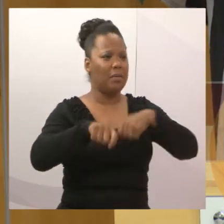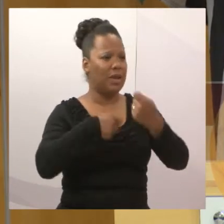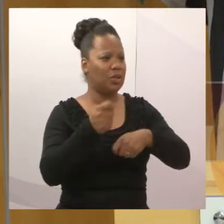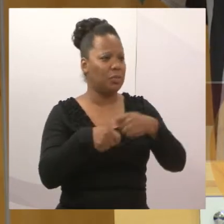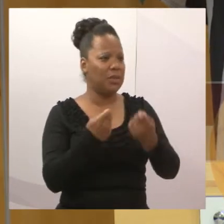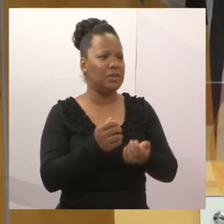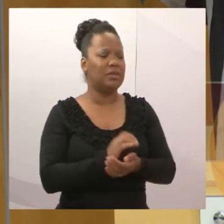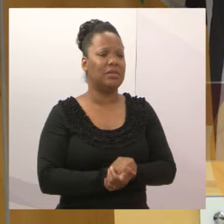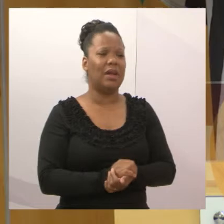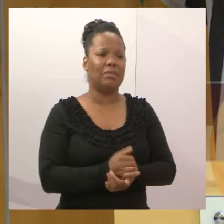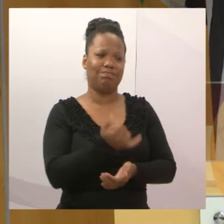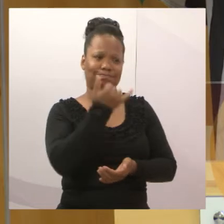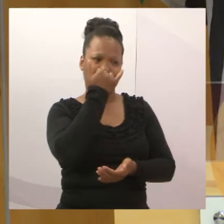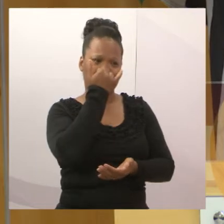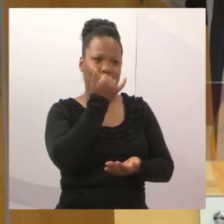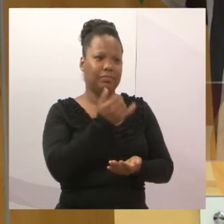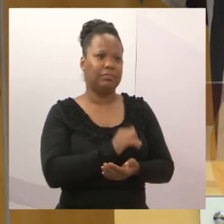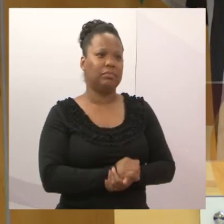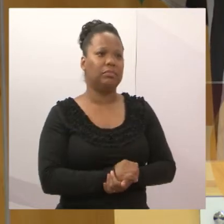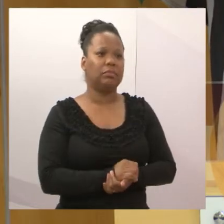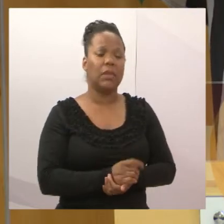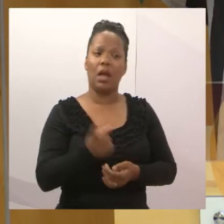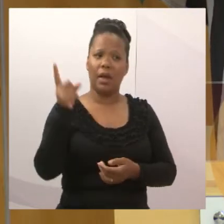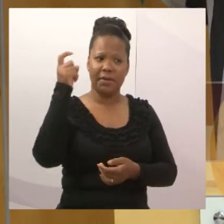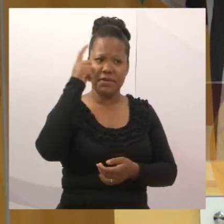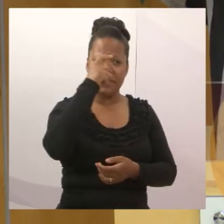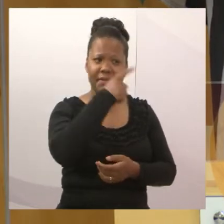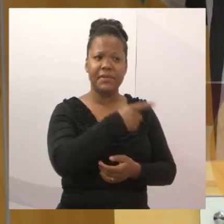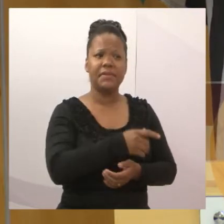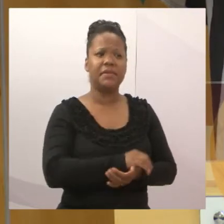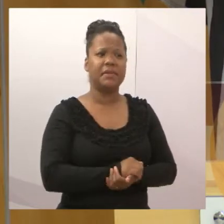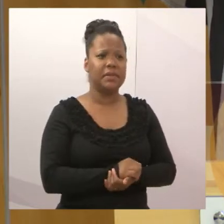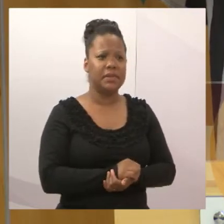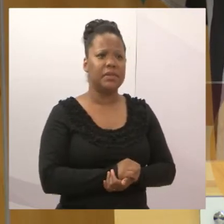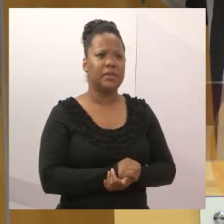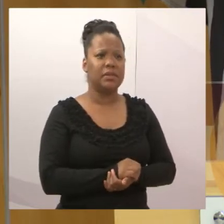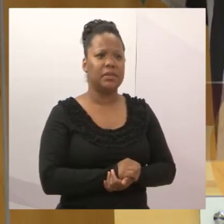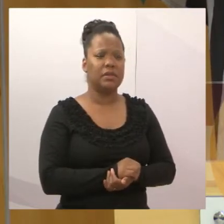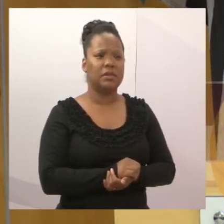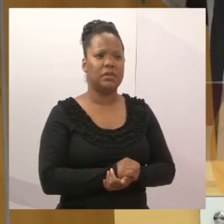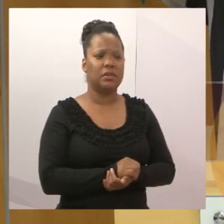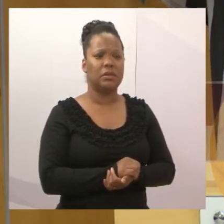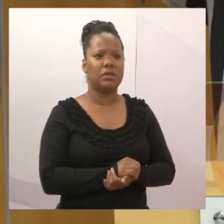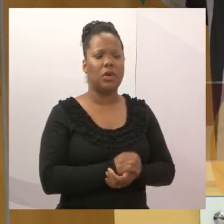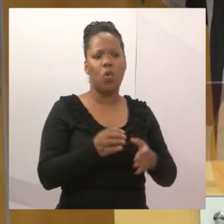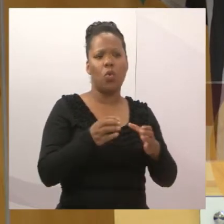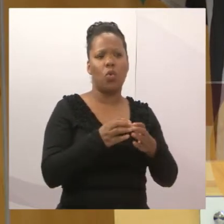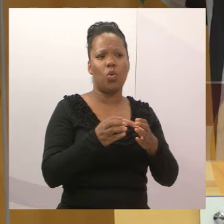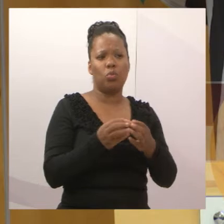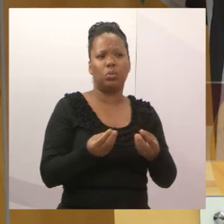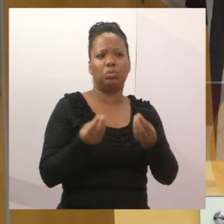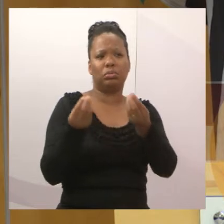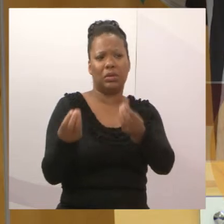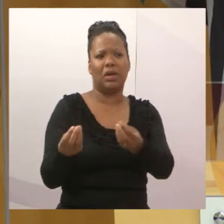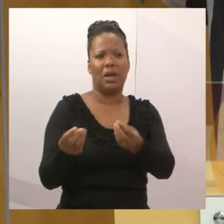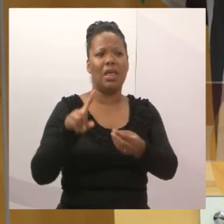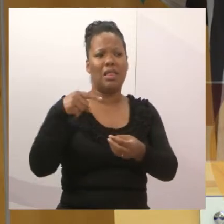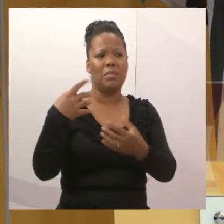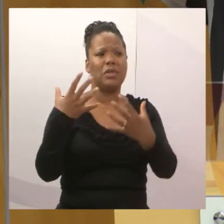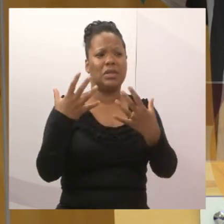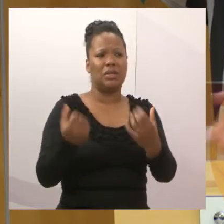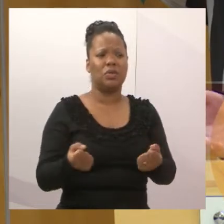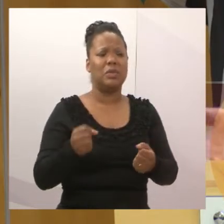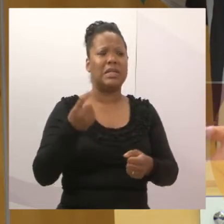cobrindo esse prejuízo. Então é muito difícil hoje você entregar para uma Irmandade e daqui a pouco a gente assumir essa dívida aí de